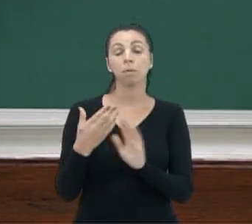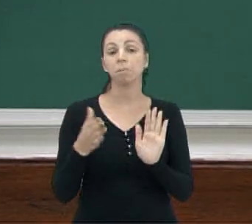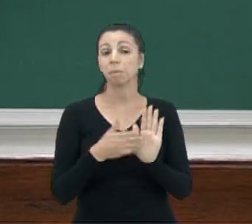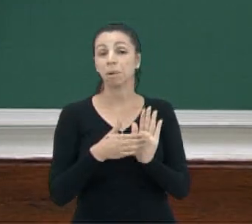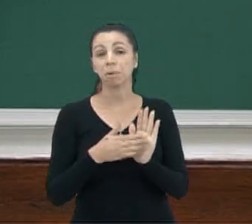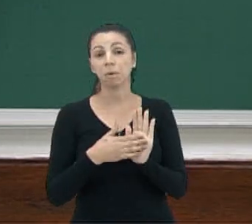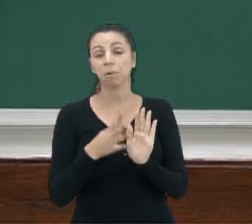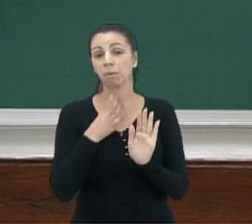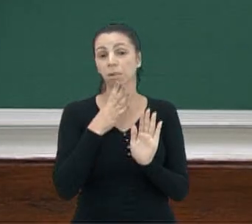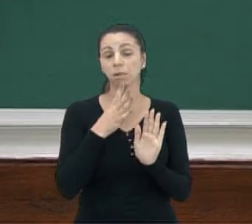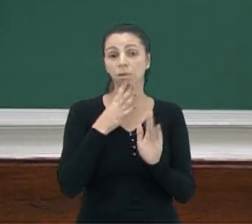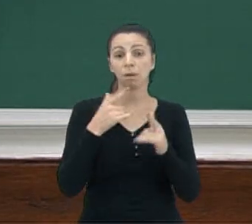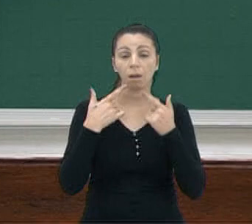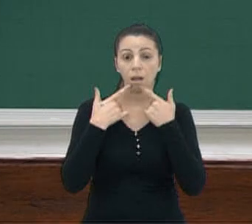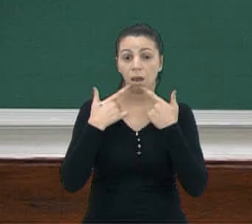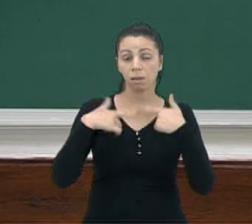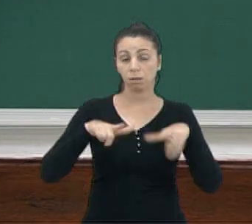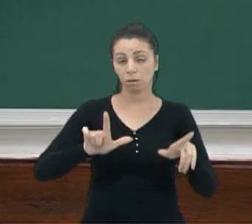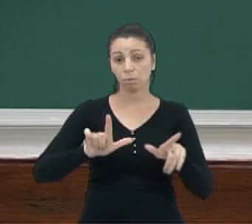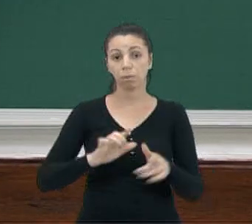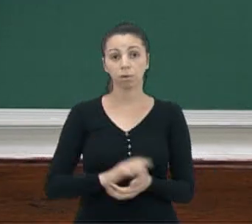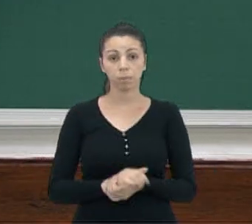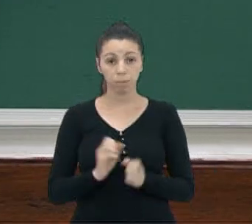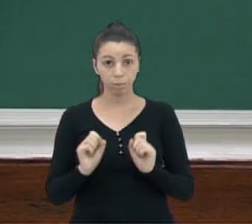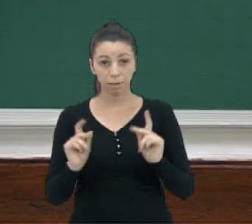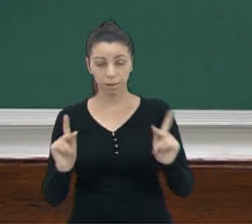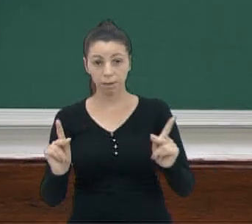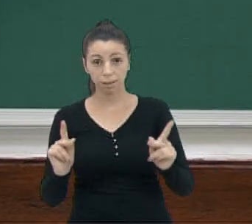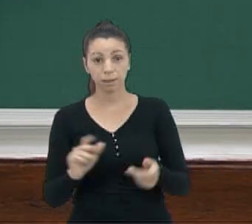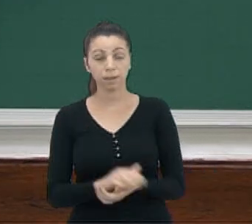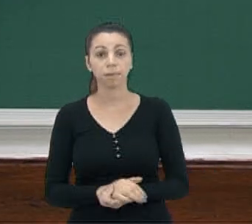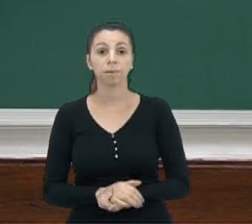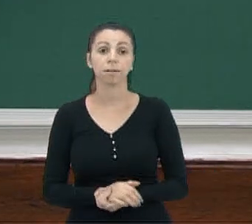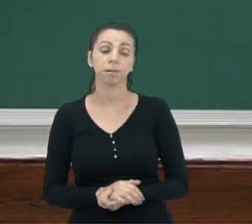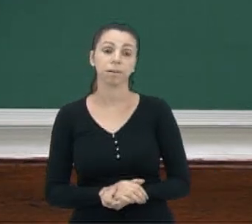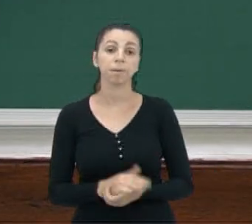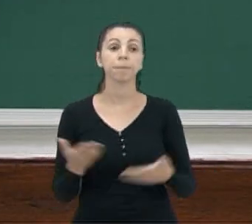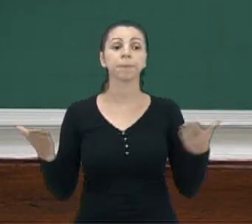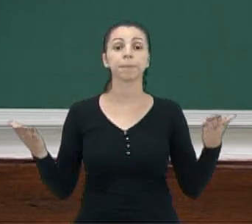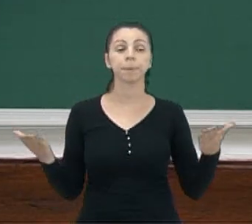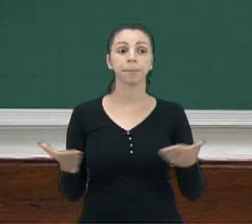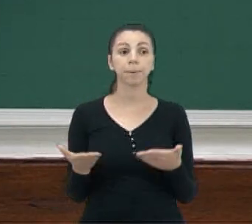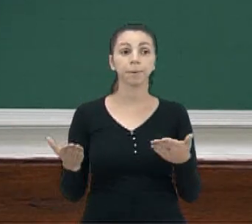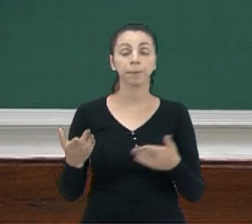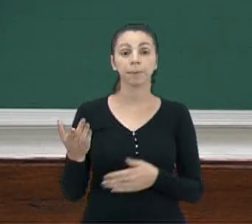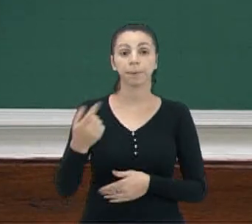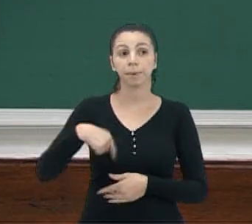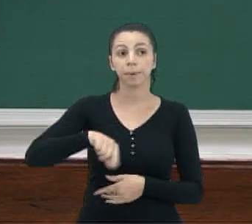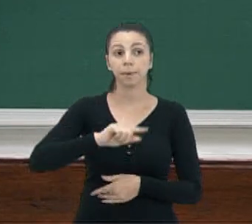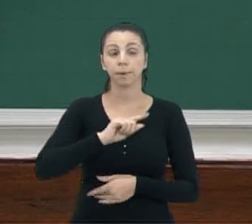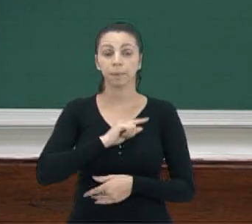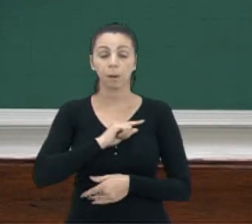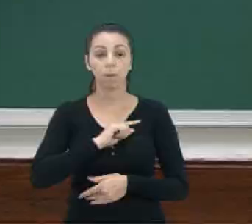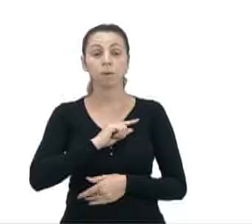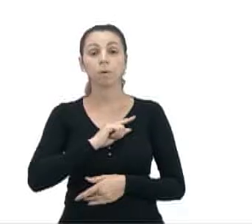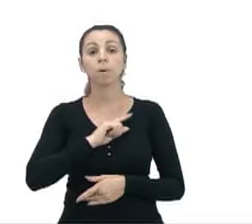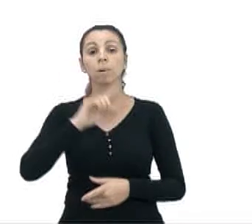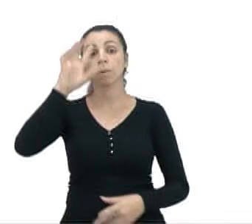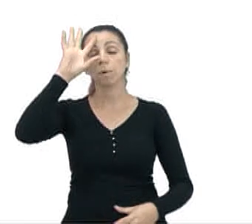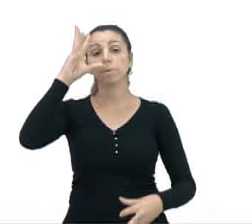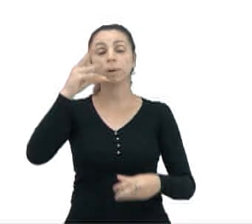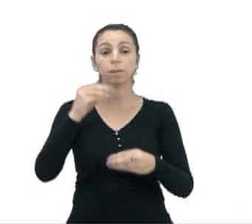sem conhecer a língua, na verdade. Ok, pessoal? Então, por hoje, nós conseguimos aprender